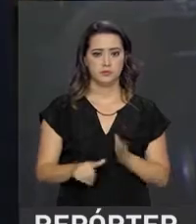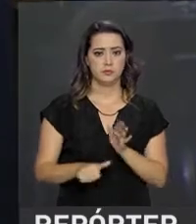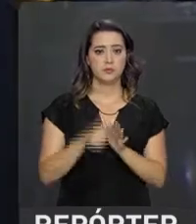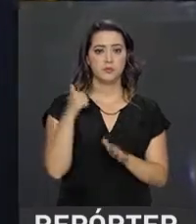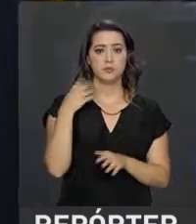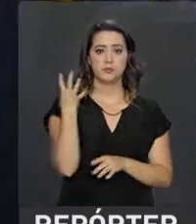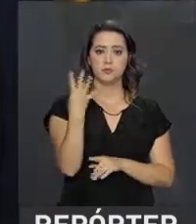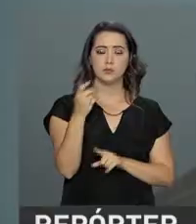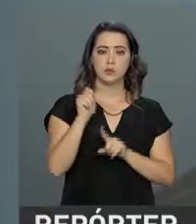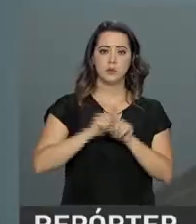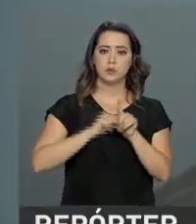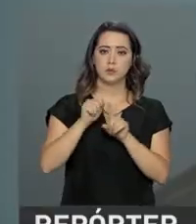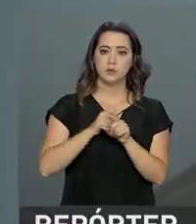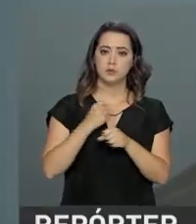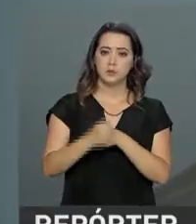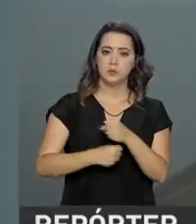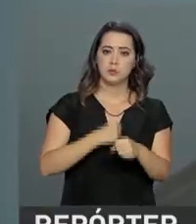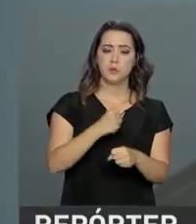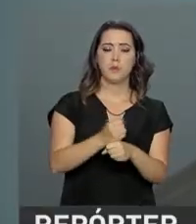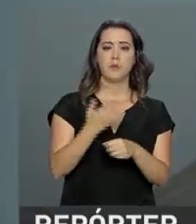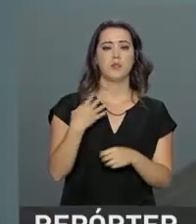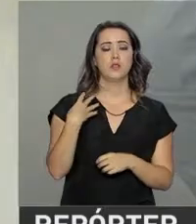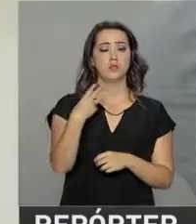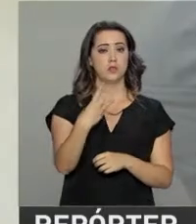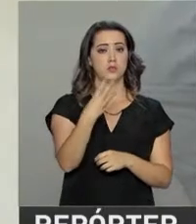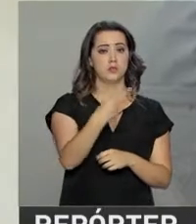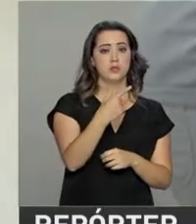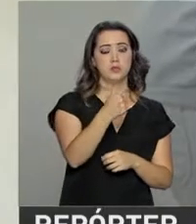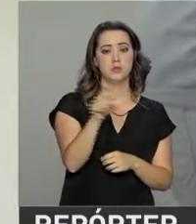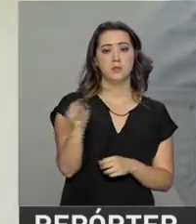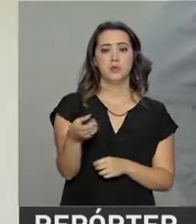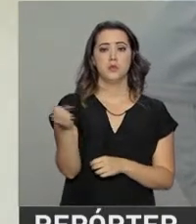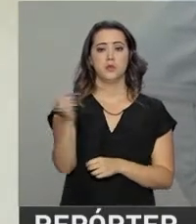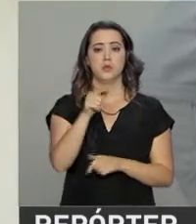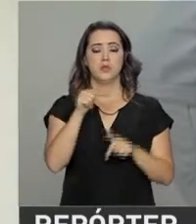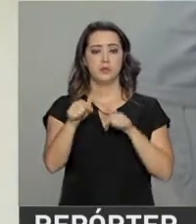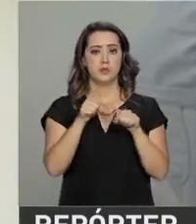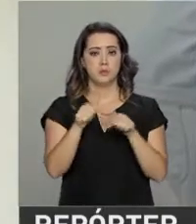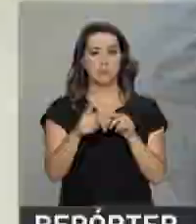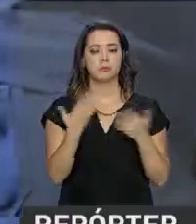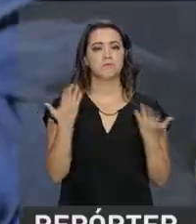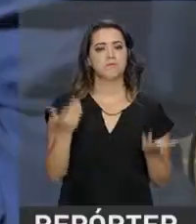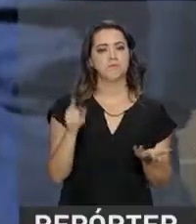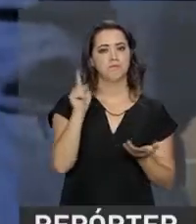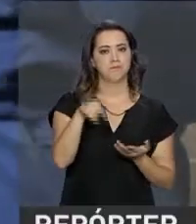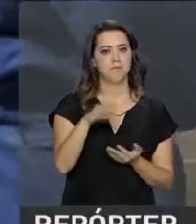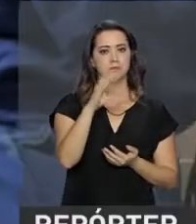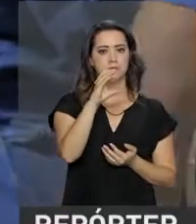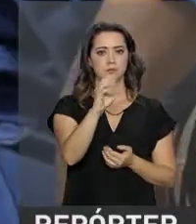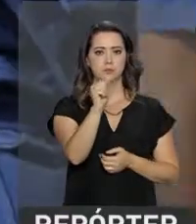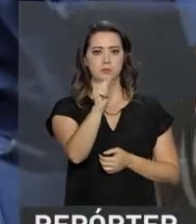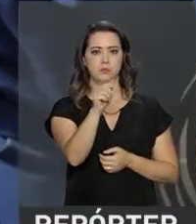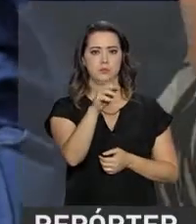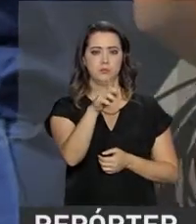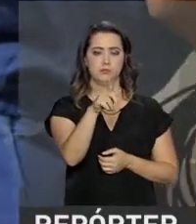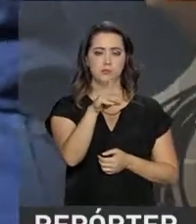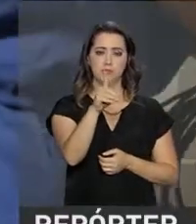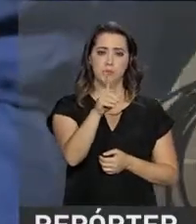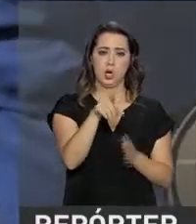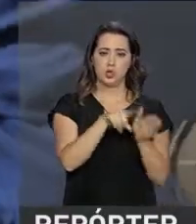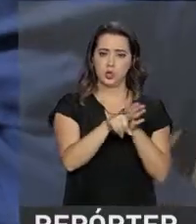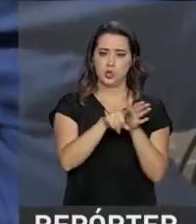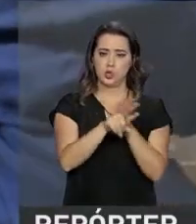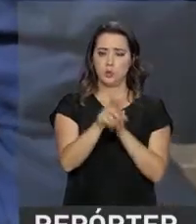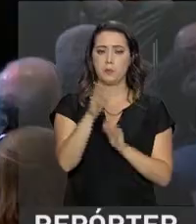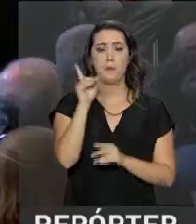primeiros 4 meses do ano, já são quase 337 mil novos empregados. Os dados são do Cadastro Geral de Empregados e